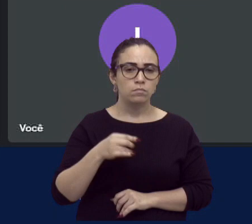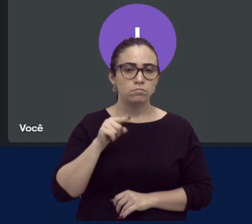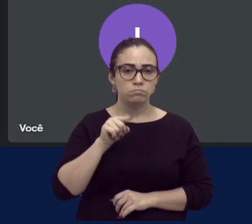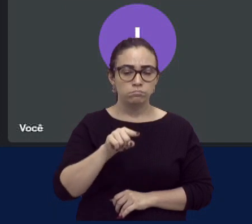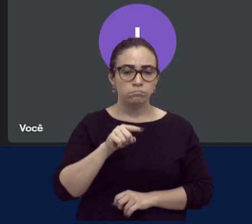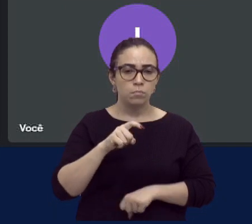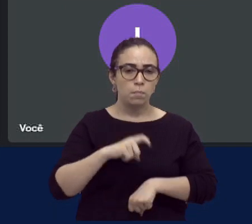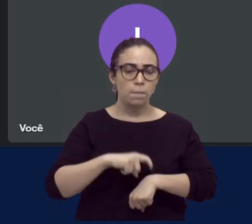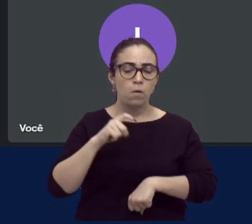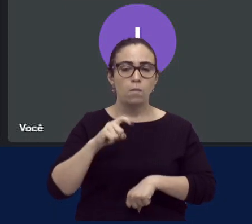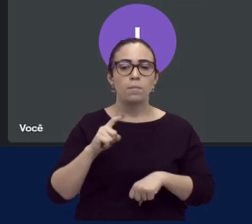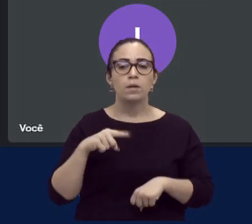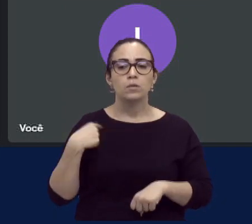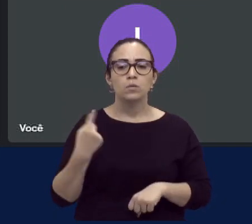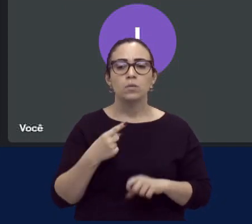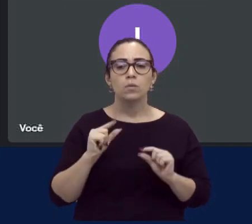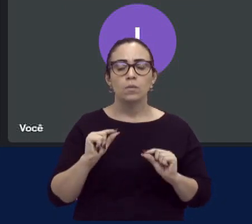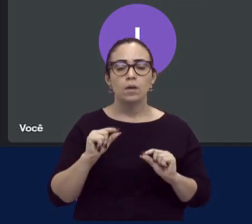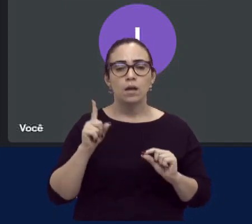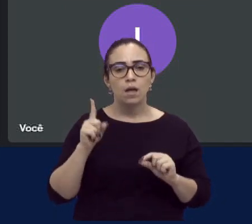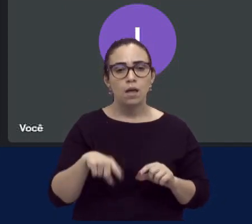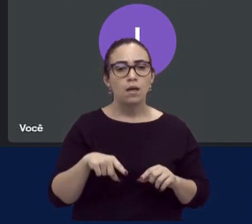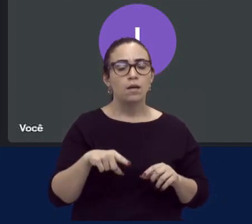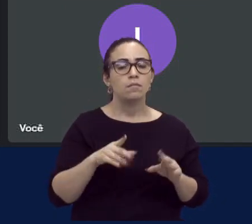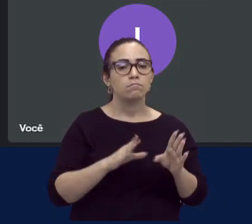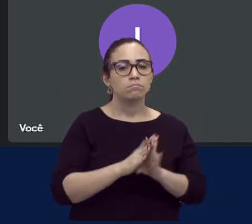este momento da gente é uma sensibilização.